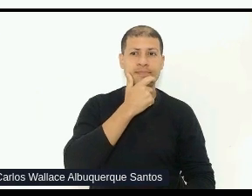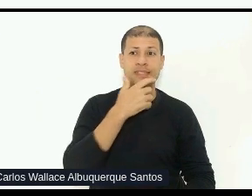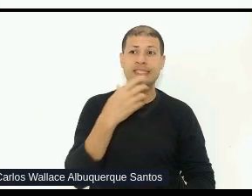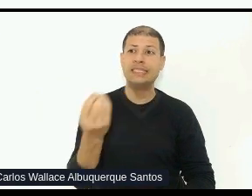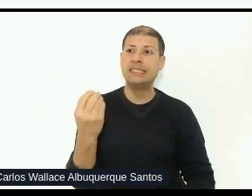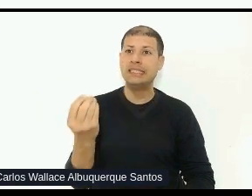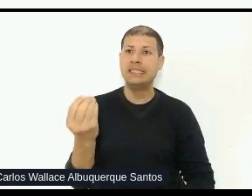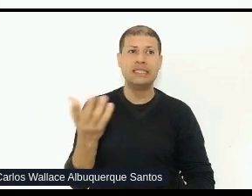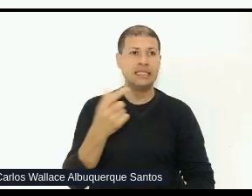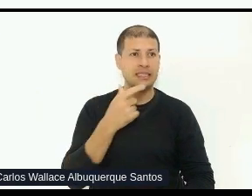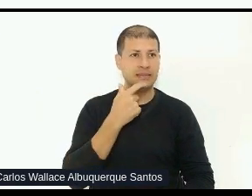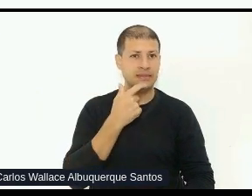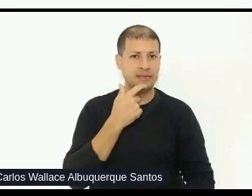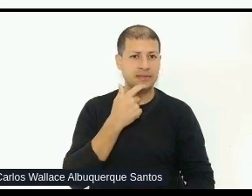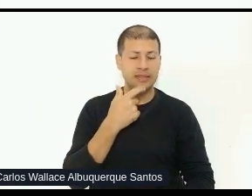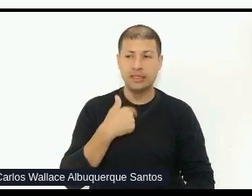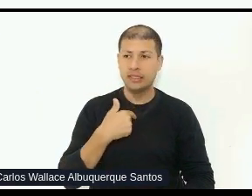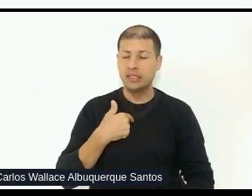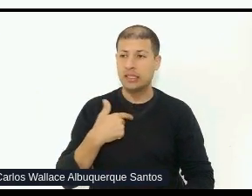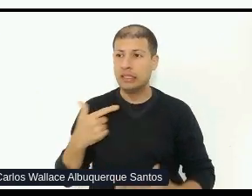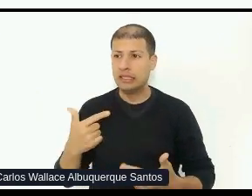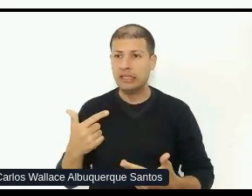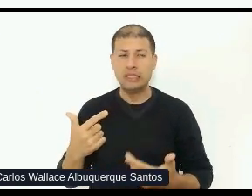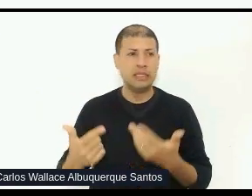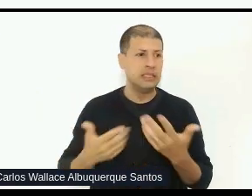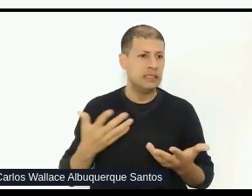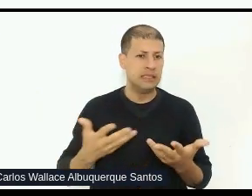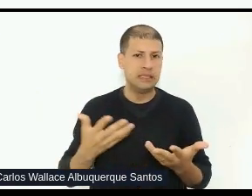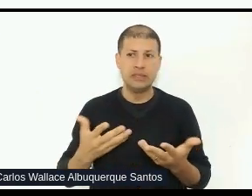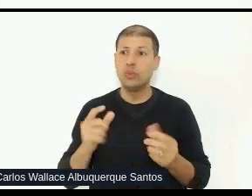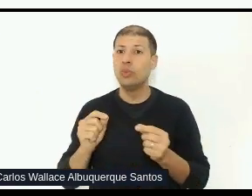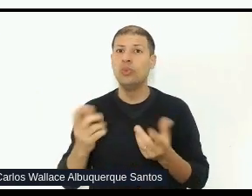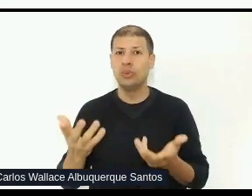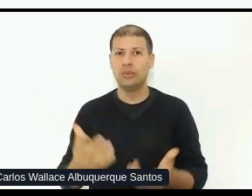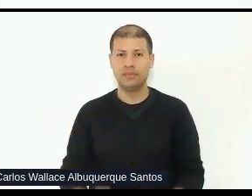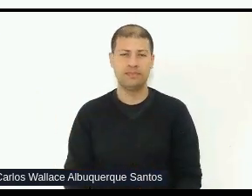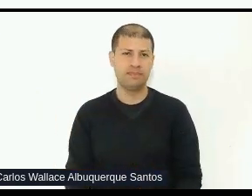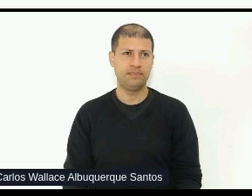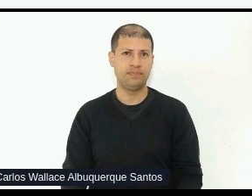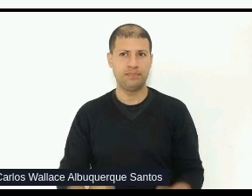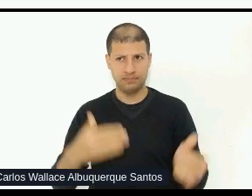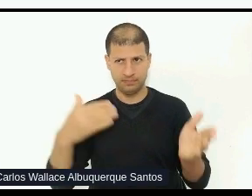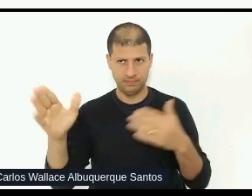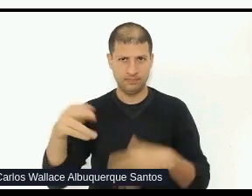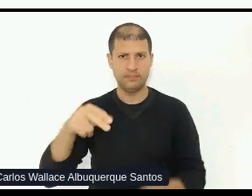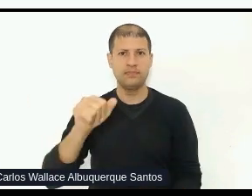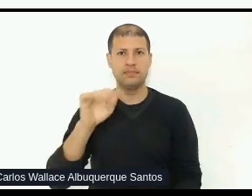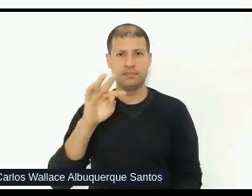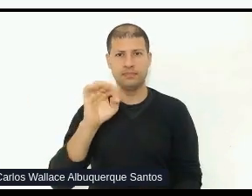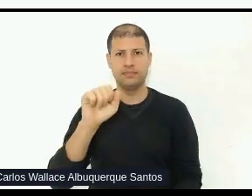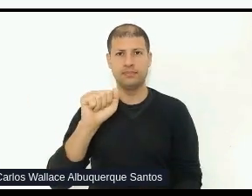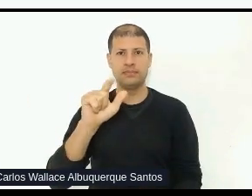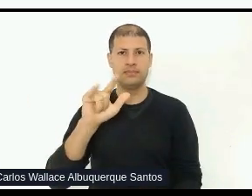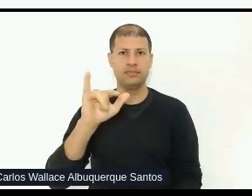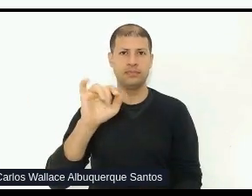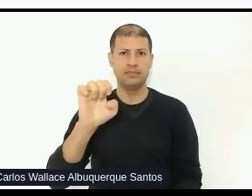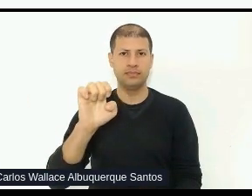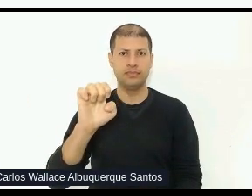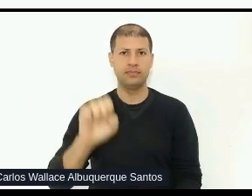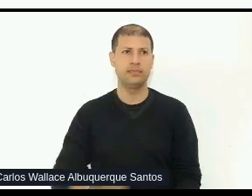eu reagiria, como é que eu agiria. Pode passar, Nathalie. Tá bom.